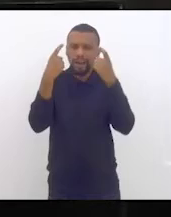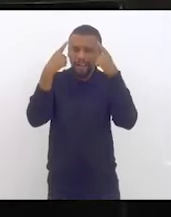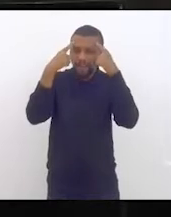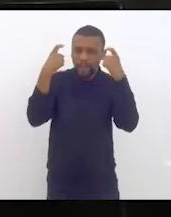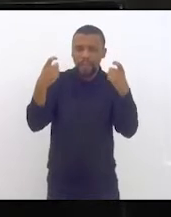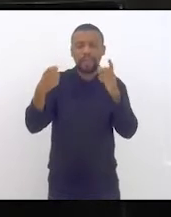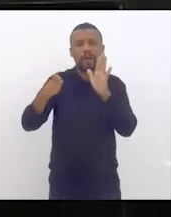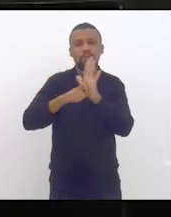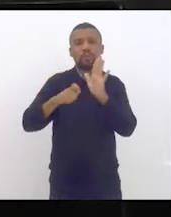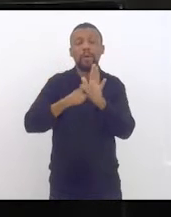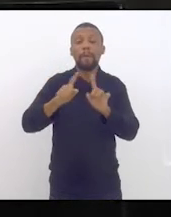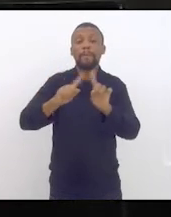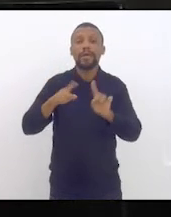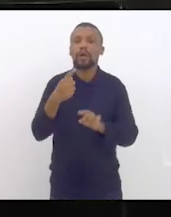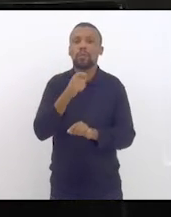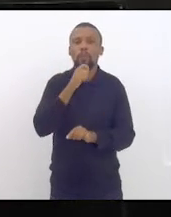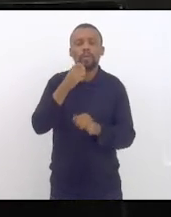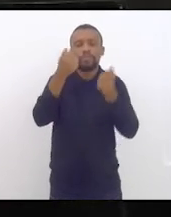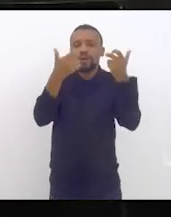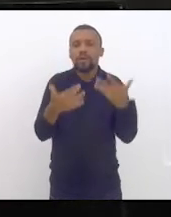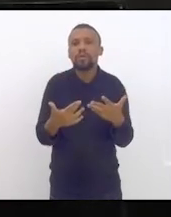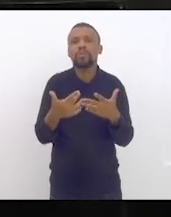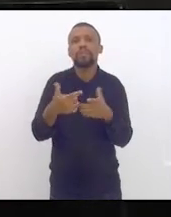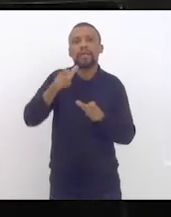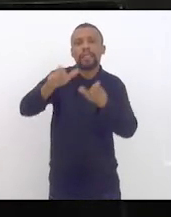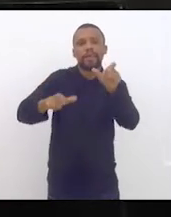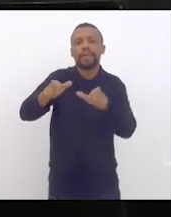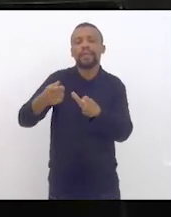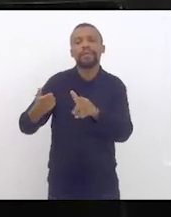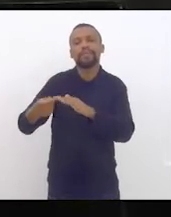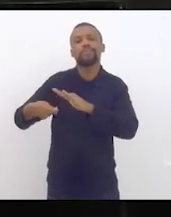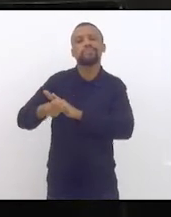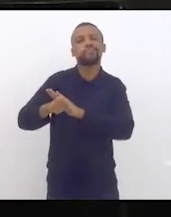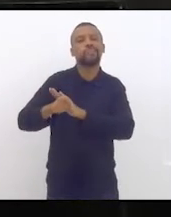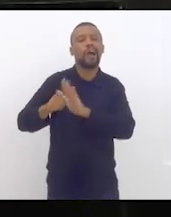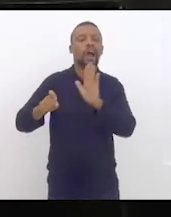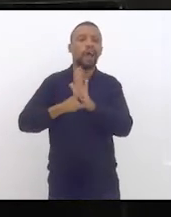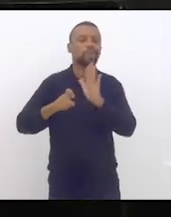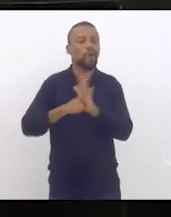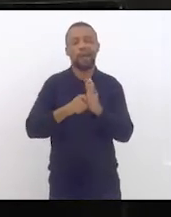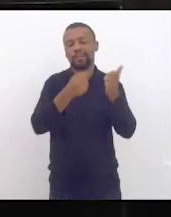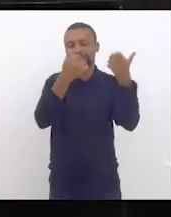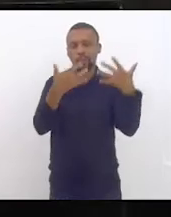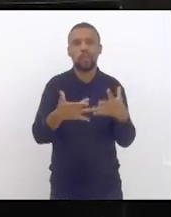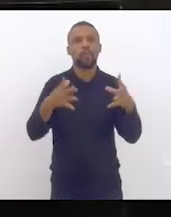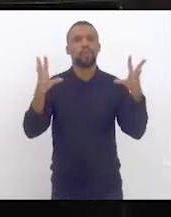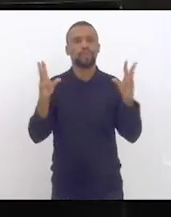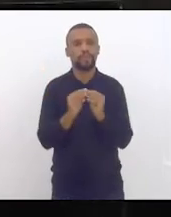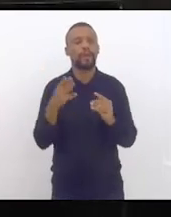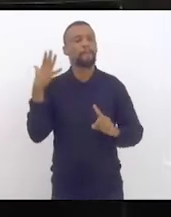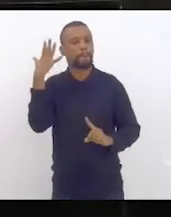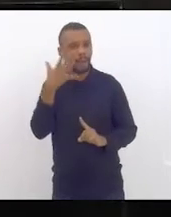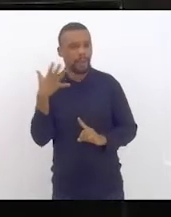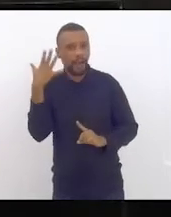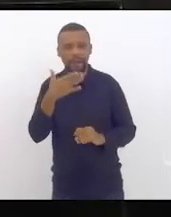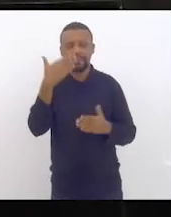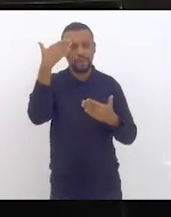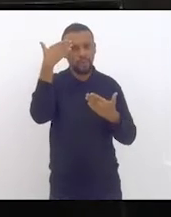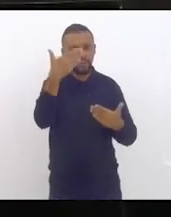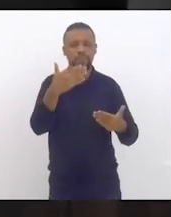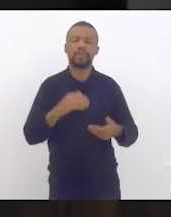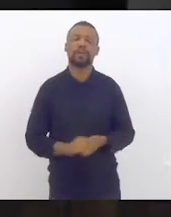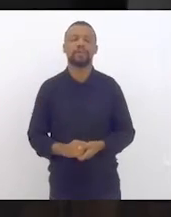mas nós não falam não falamos daqueles que financiam as drogas eram essas as minhas palavras e muito